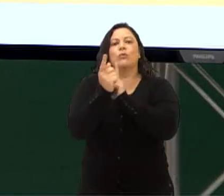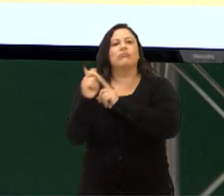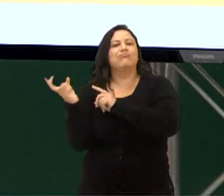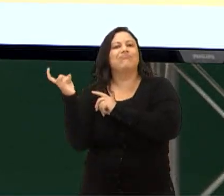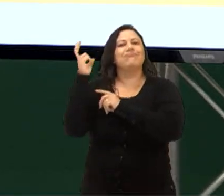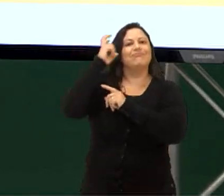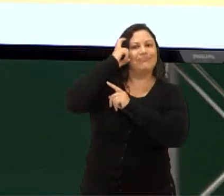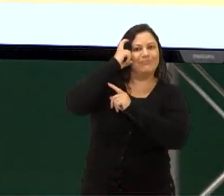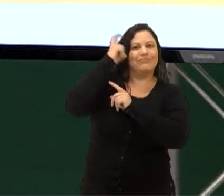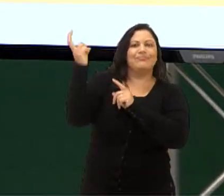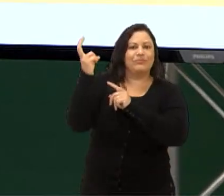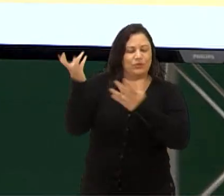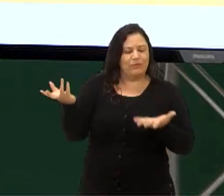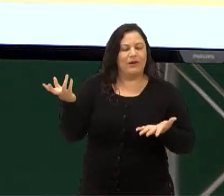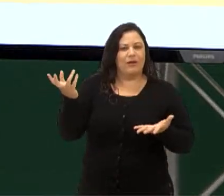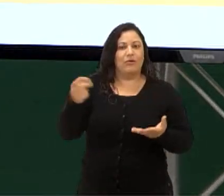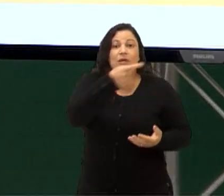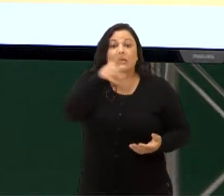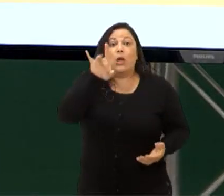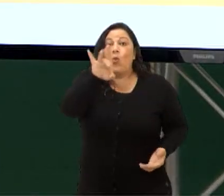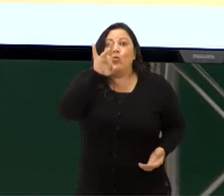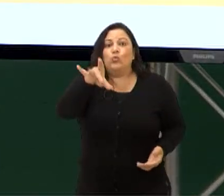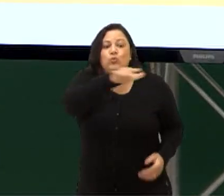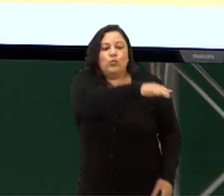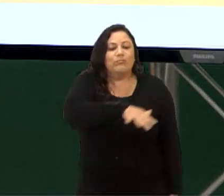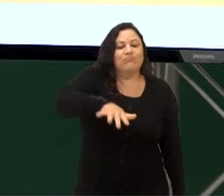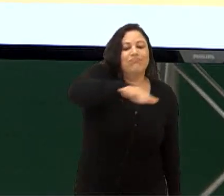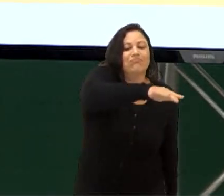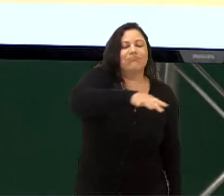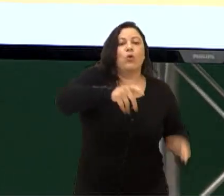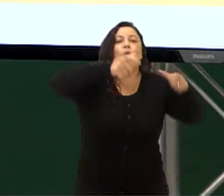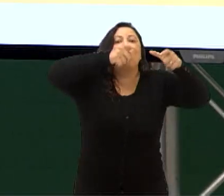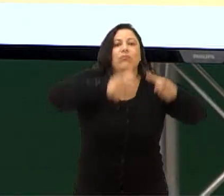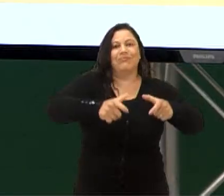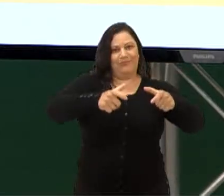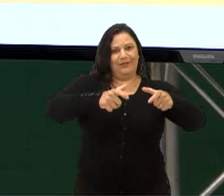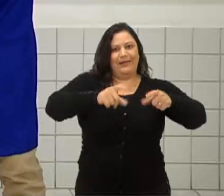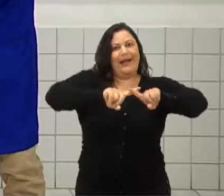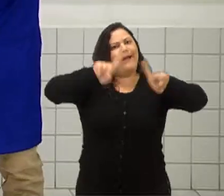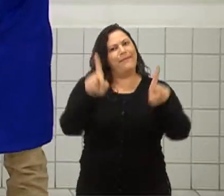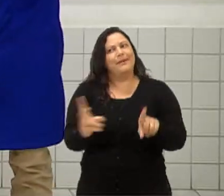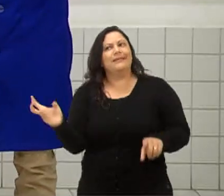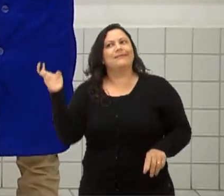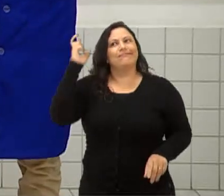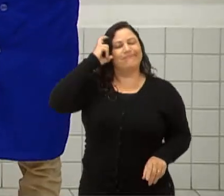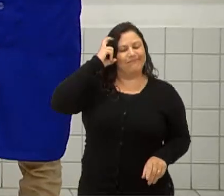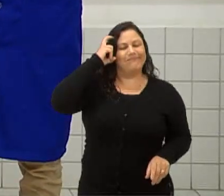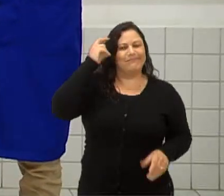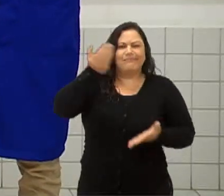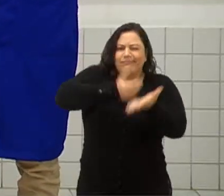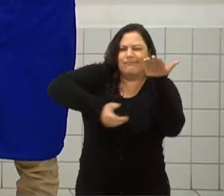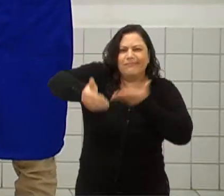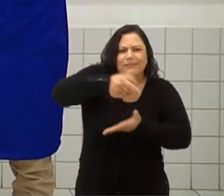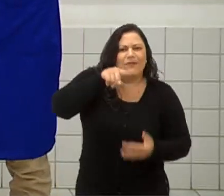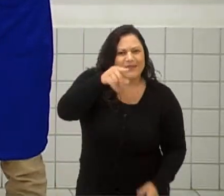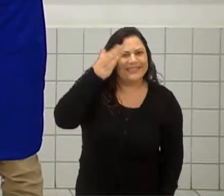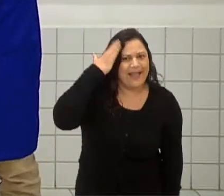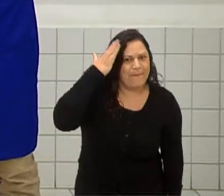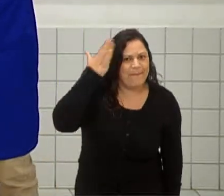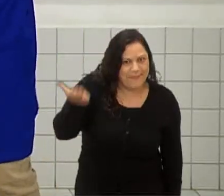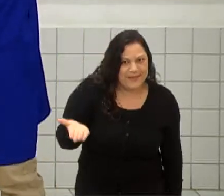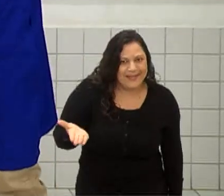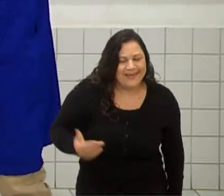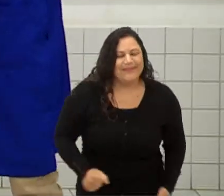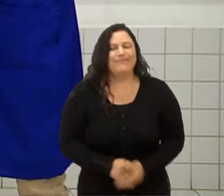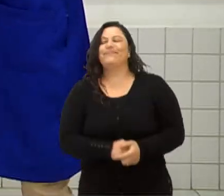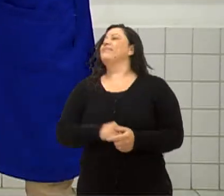um conceito territorial. Será que você sabia disso? Interage com a gente aqui, vamos ver. Maravilha! Então, justamente para o pessoal